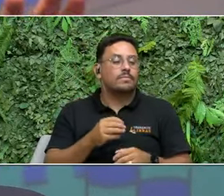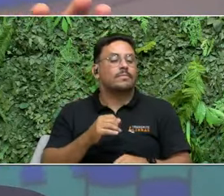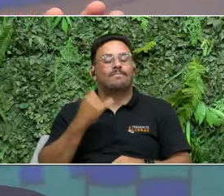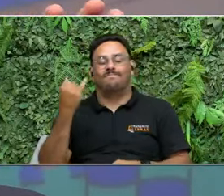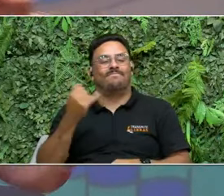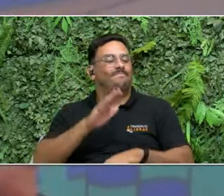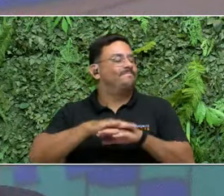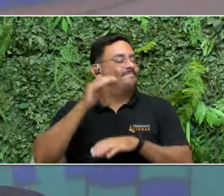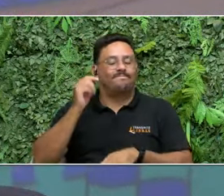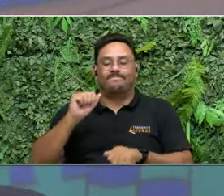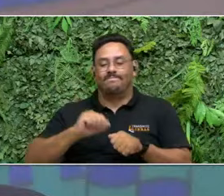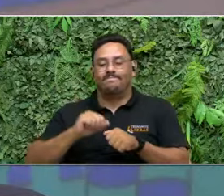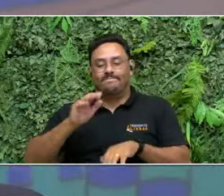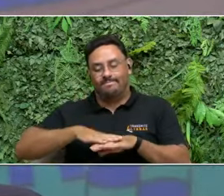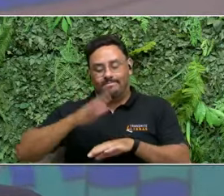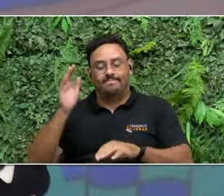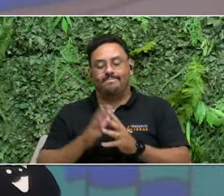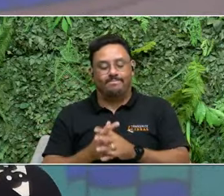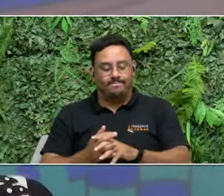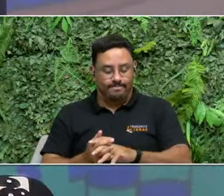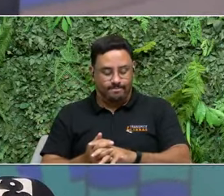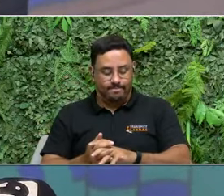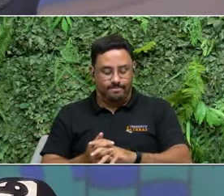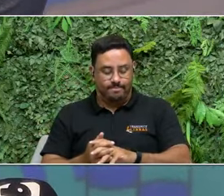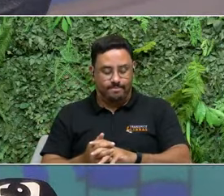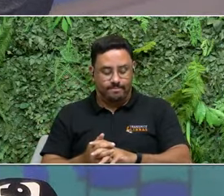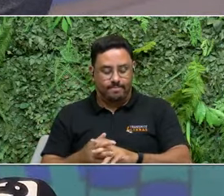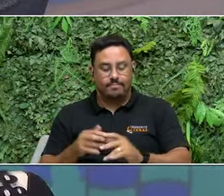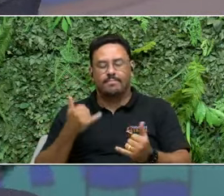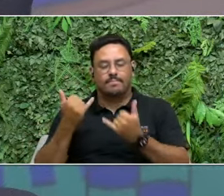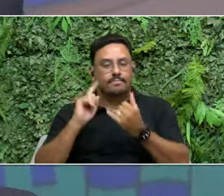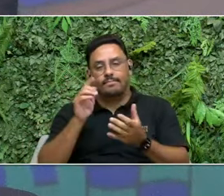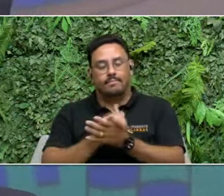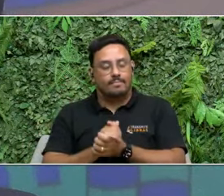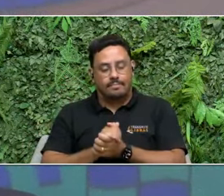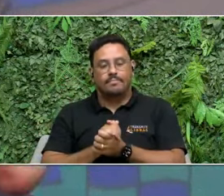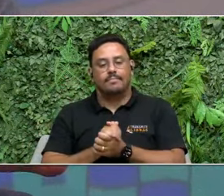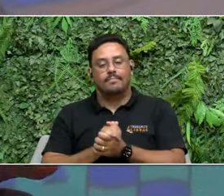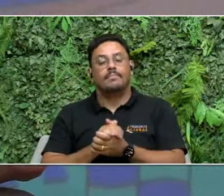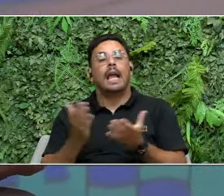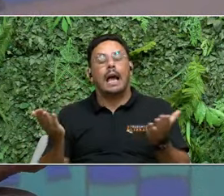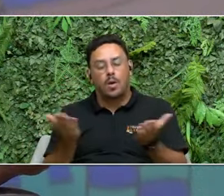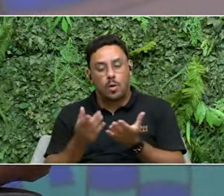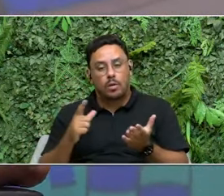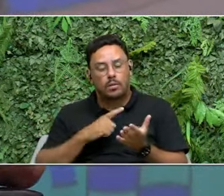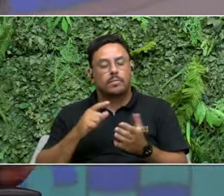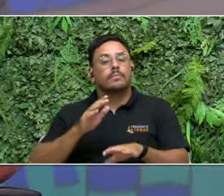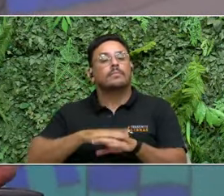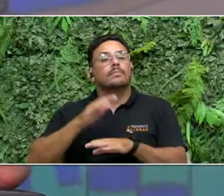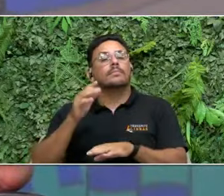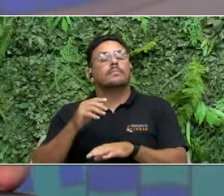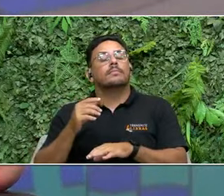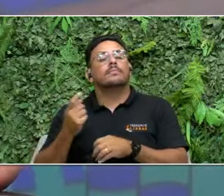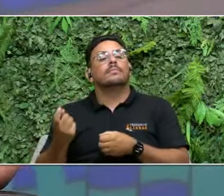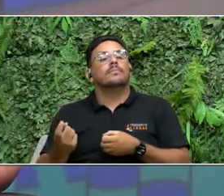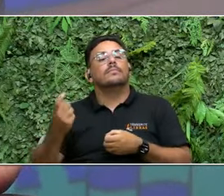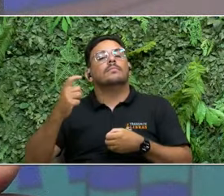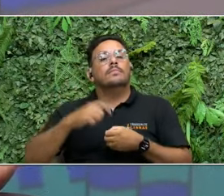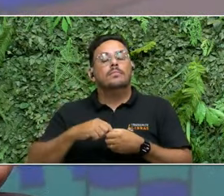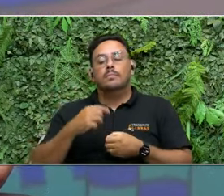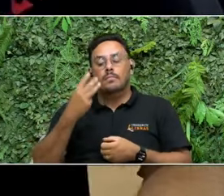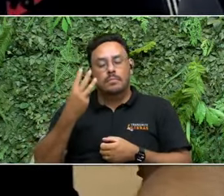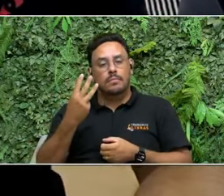muito a pena OB não brinca não Bob tá louco agora tem mais renovou contrato mais três